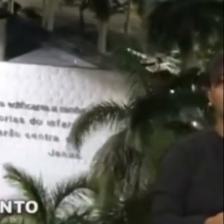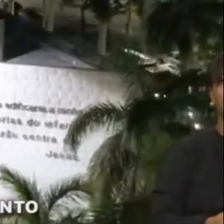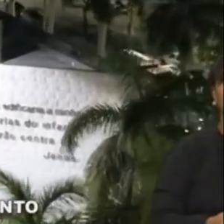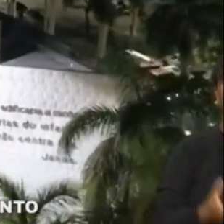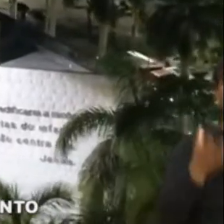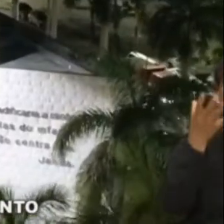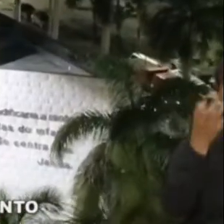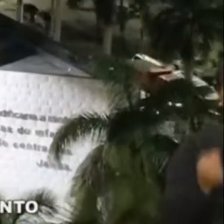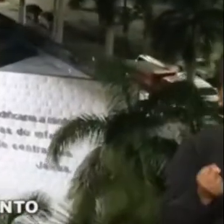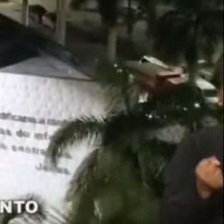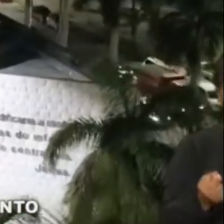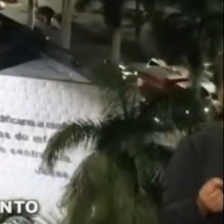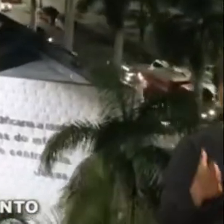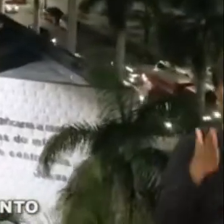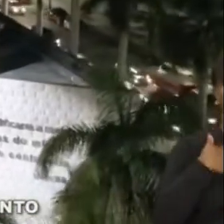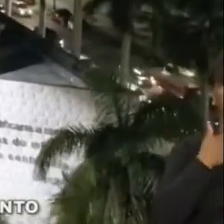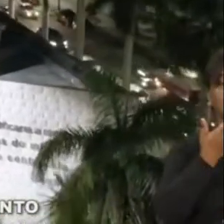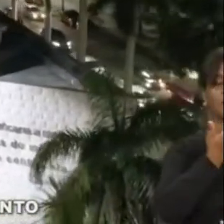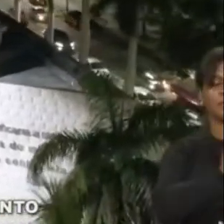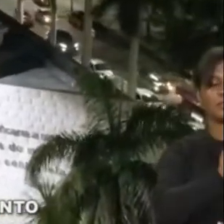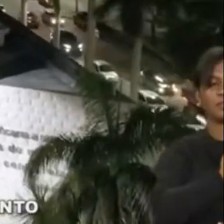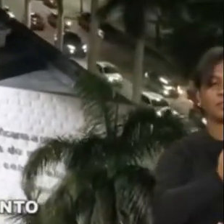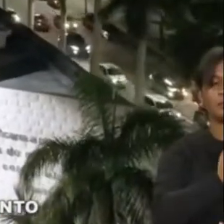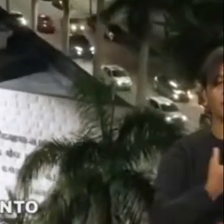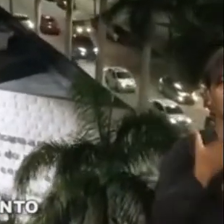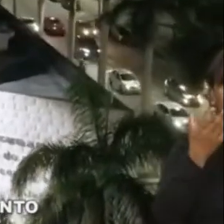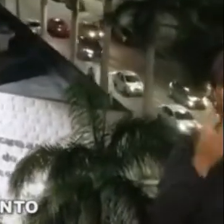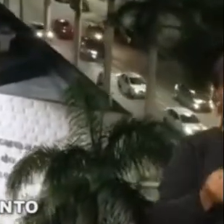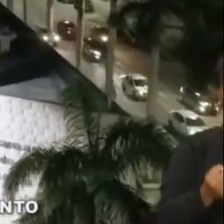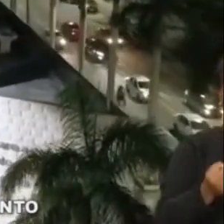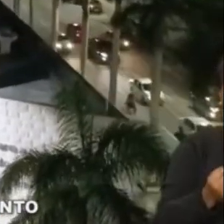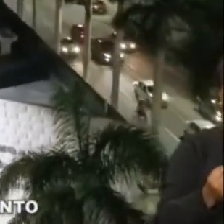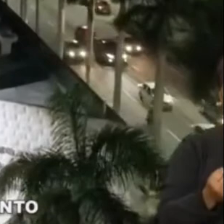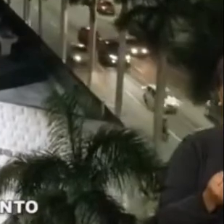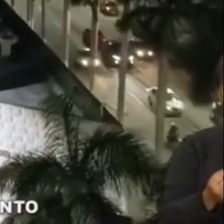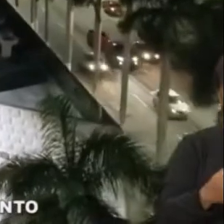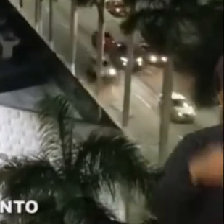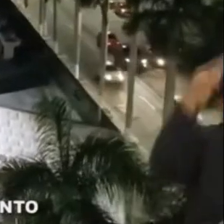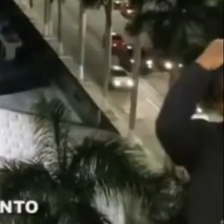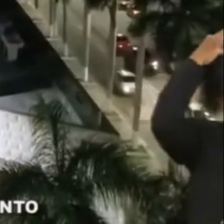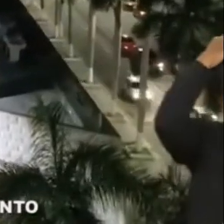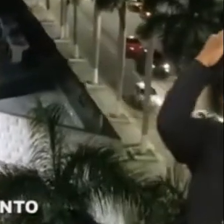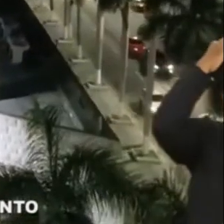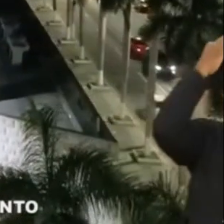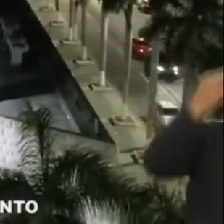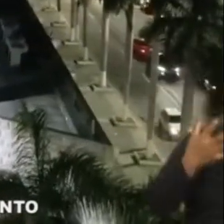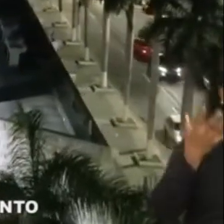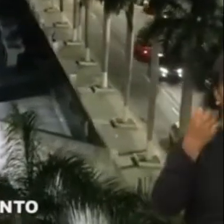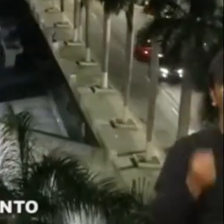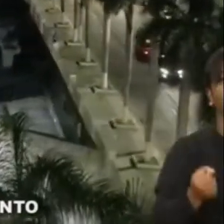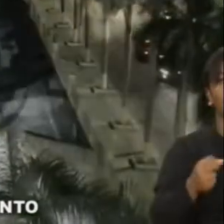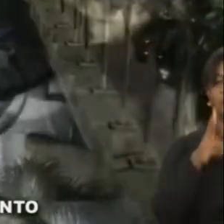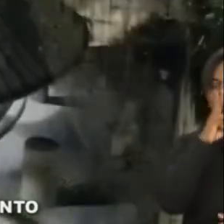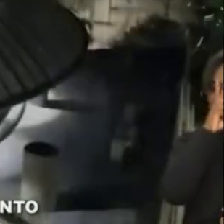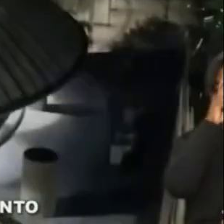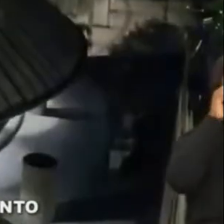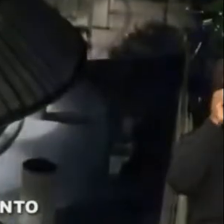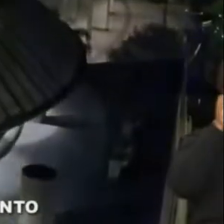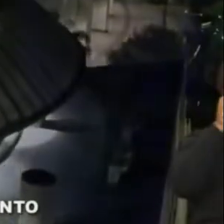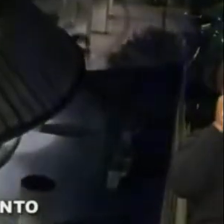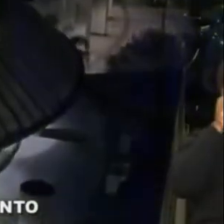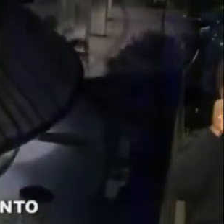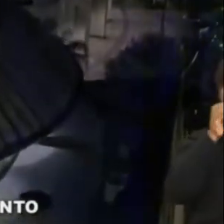Receba, minha amiga, meu amigo, o Espírito de Deus, a força dEle,